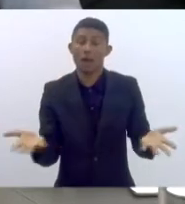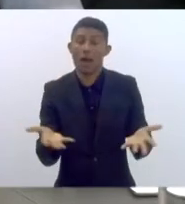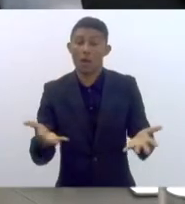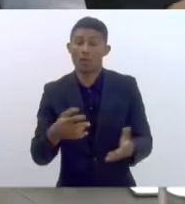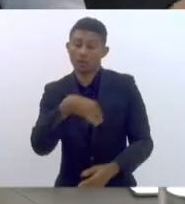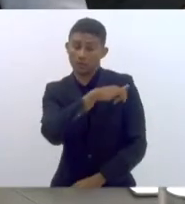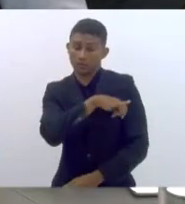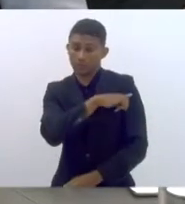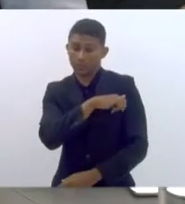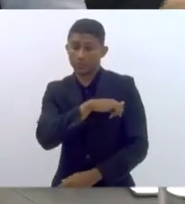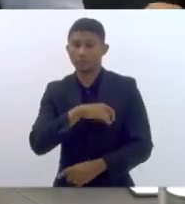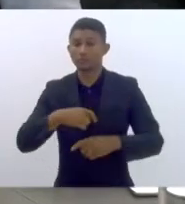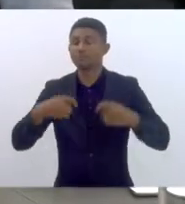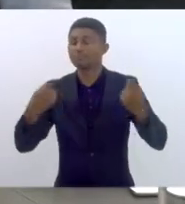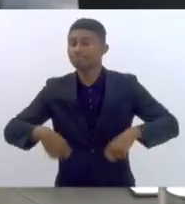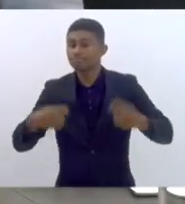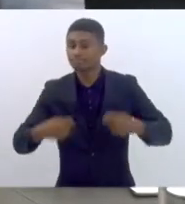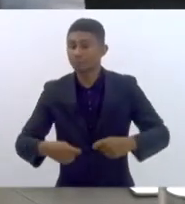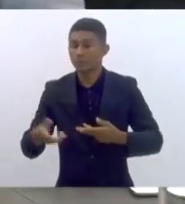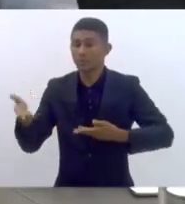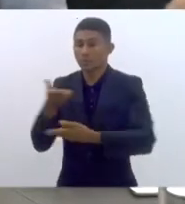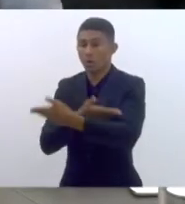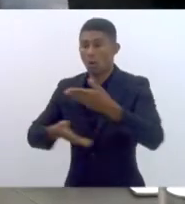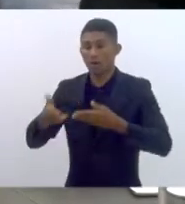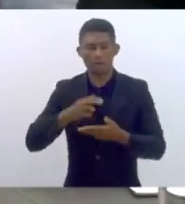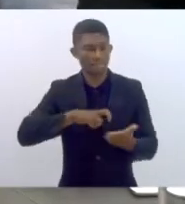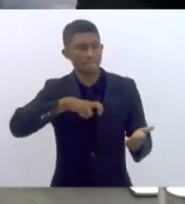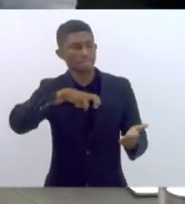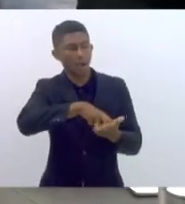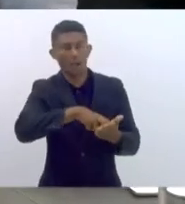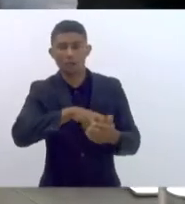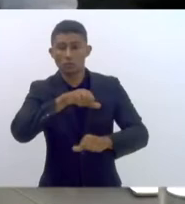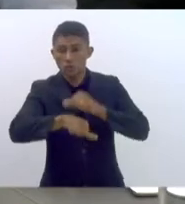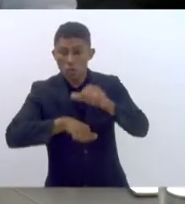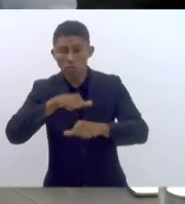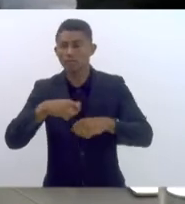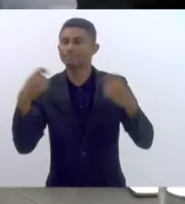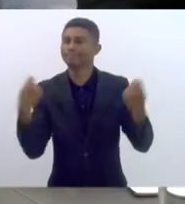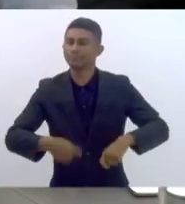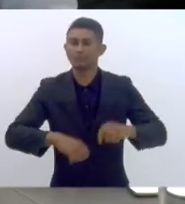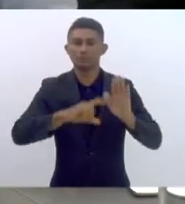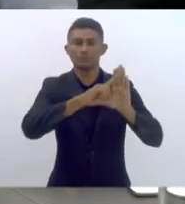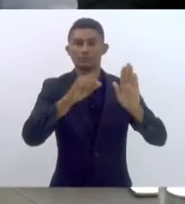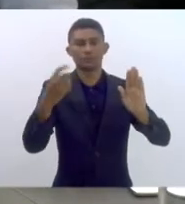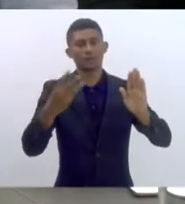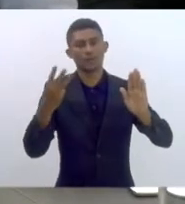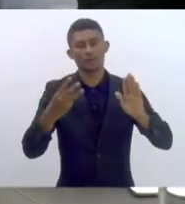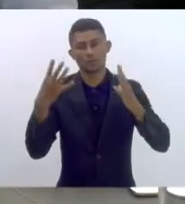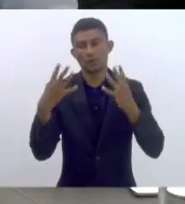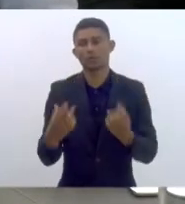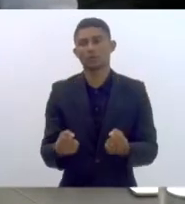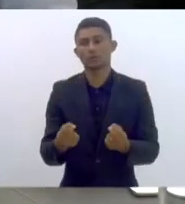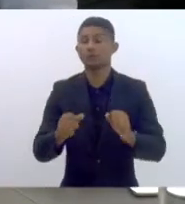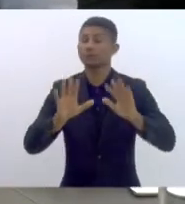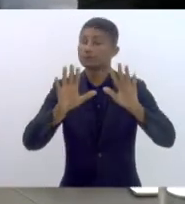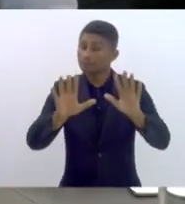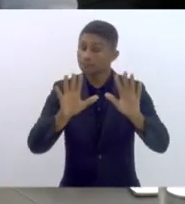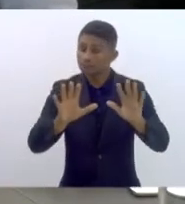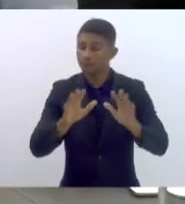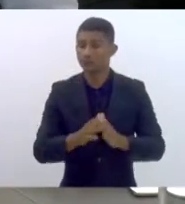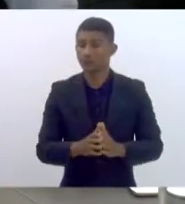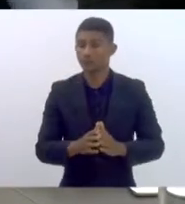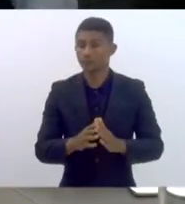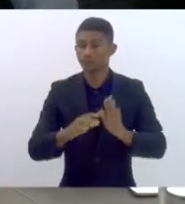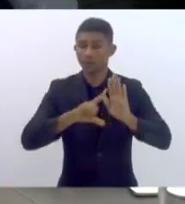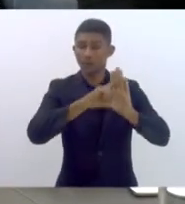poder conseguir a troca dessa penalidade, ele obrigatoriamente tem que aderir ao artigo 3º. Uhum. Só que, para